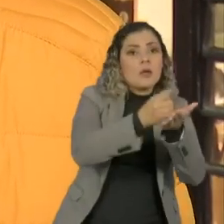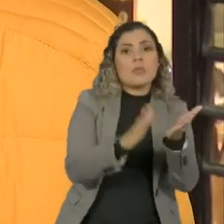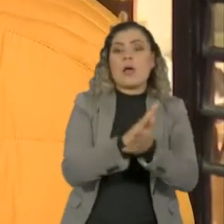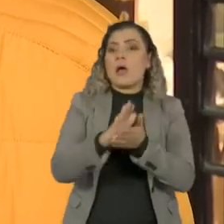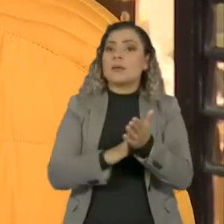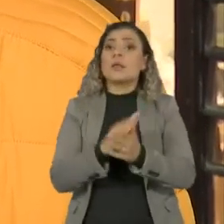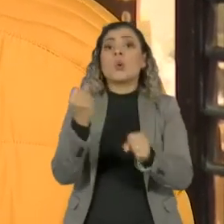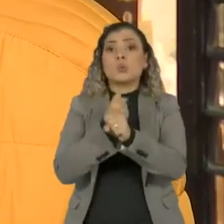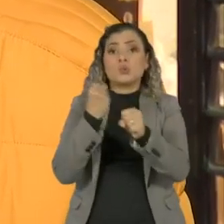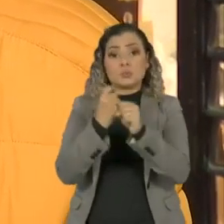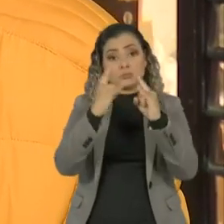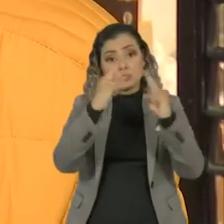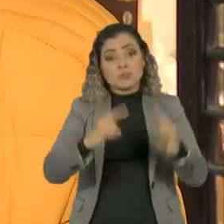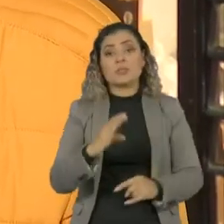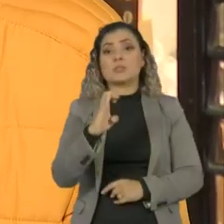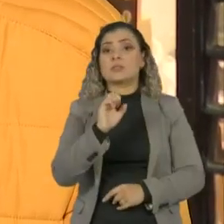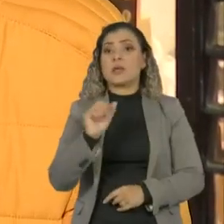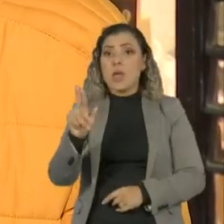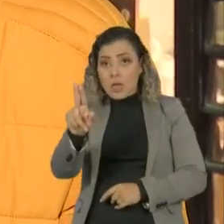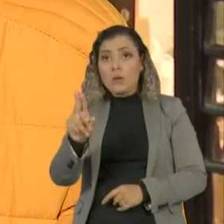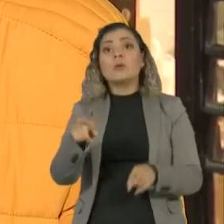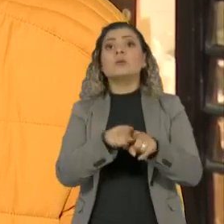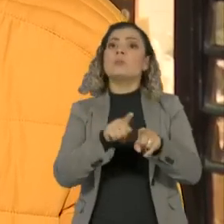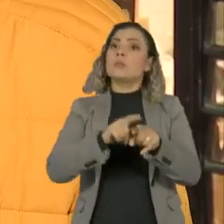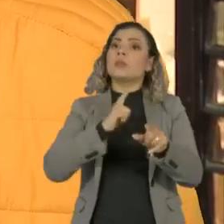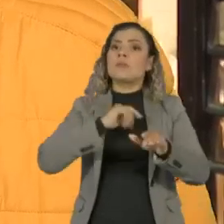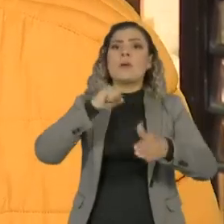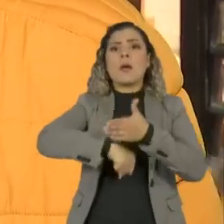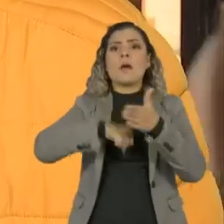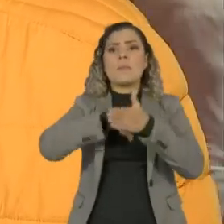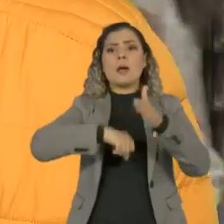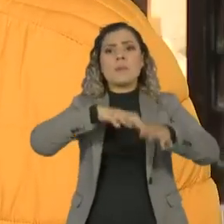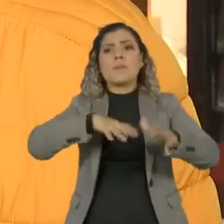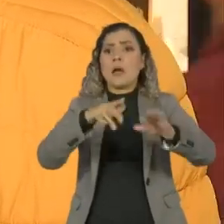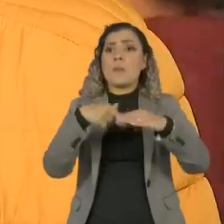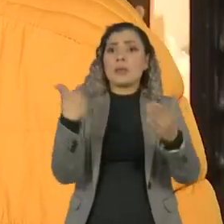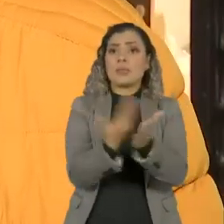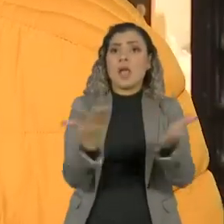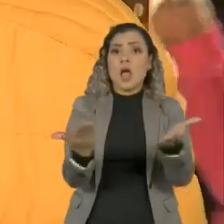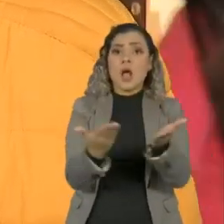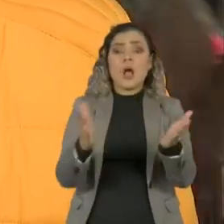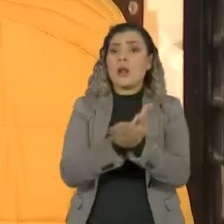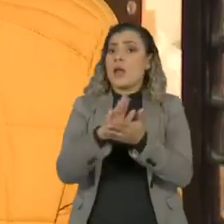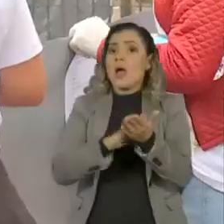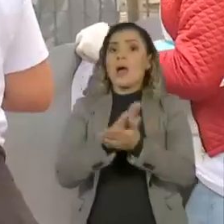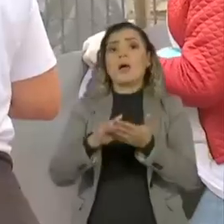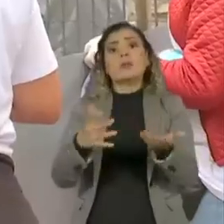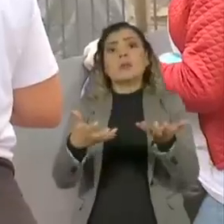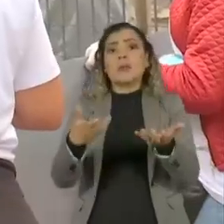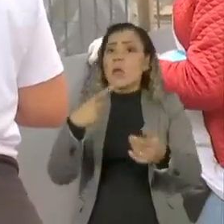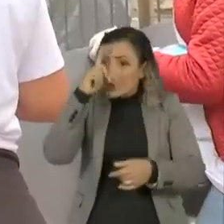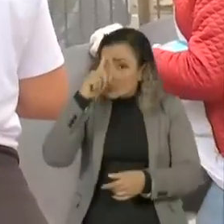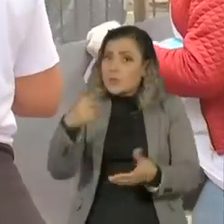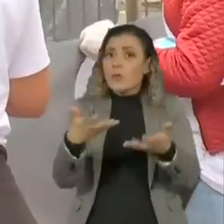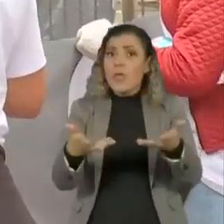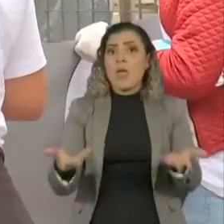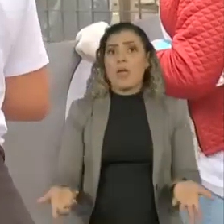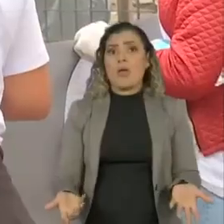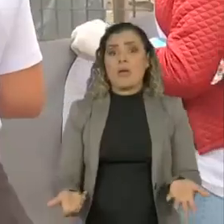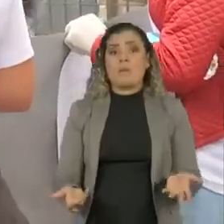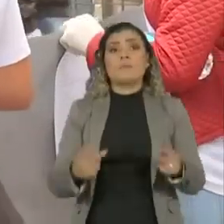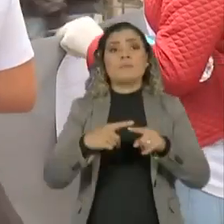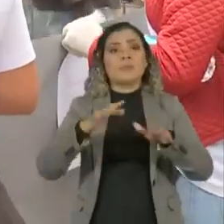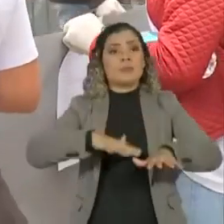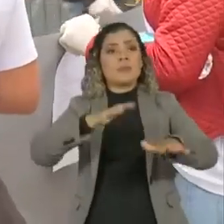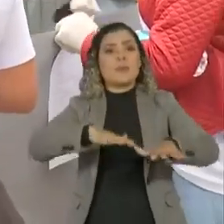construção de um hospital de campanha no céu Paraisópolis, fizeram bastante barulho, mas até agora nem a obra começou e nós queremos nosso hospital. A manifestação